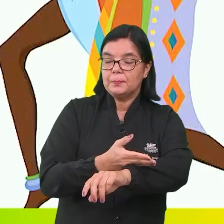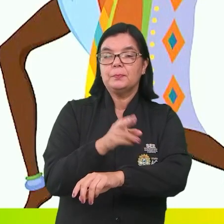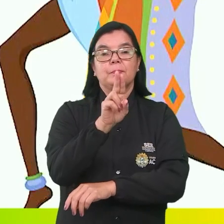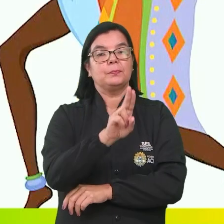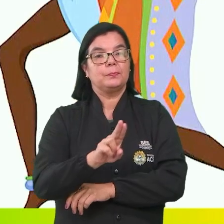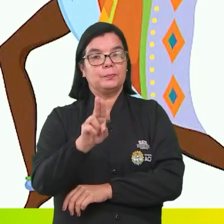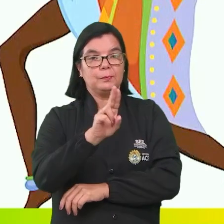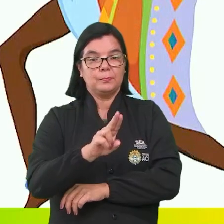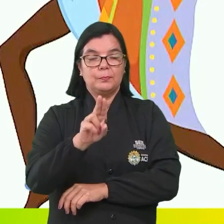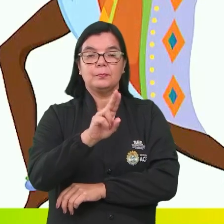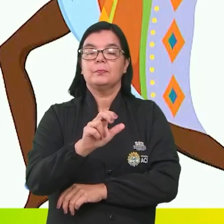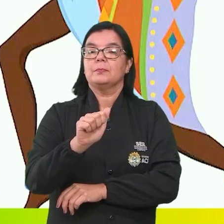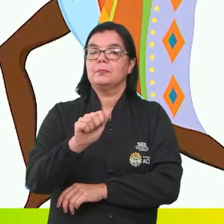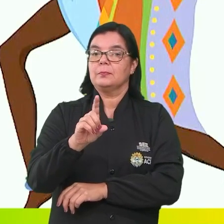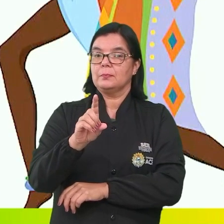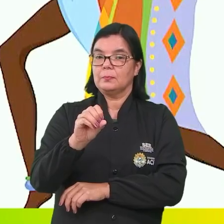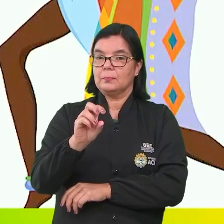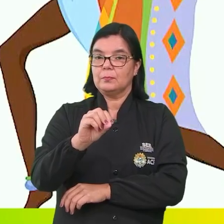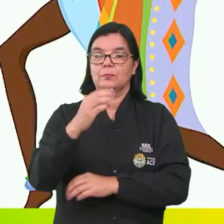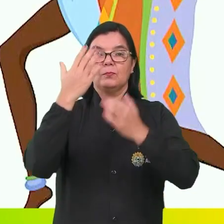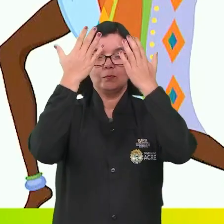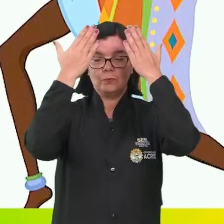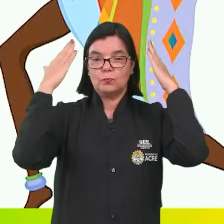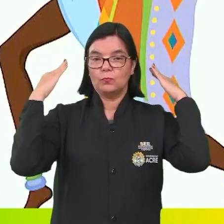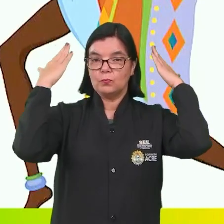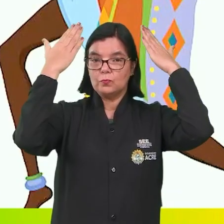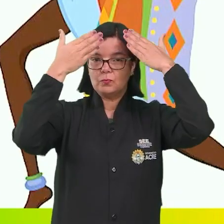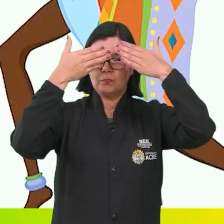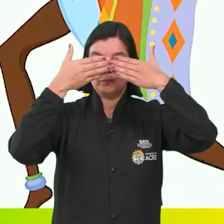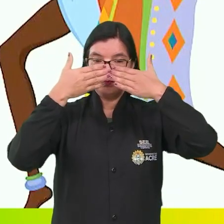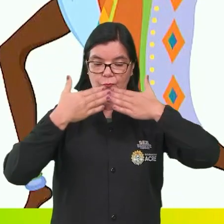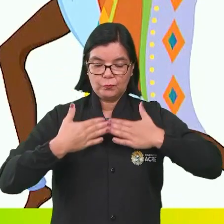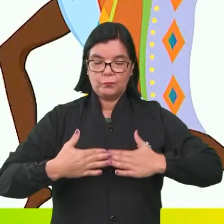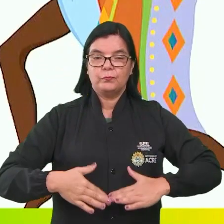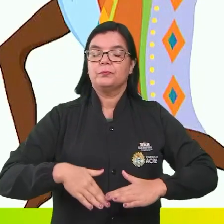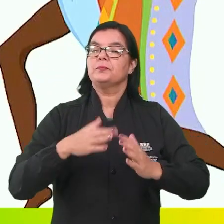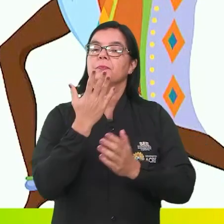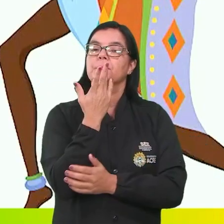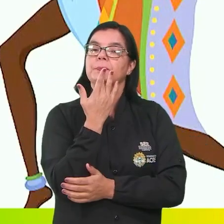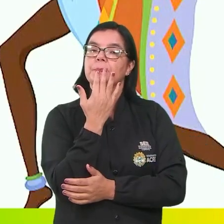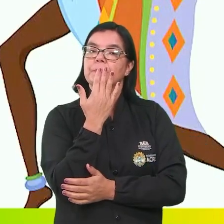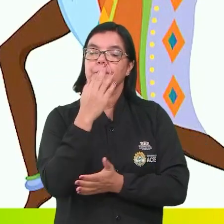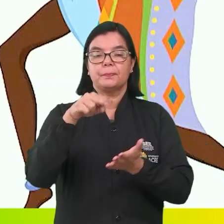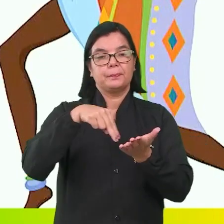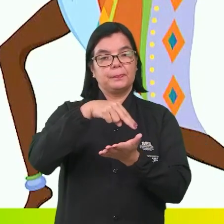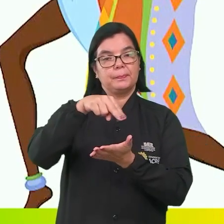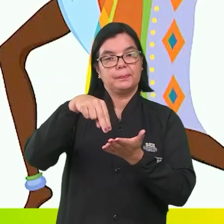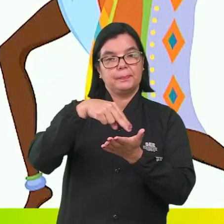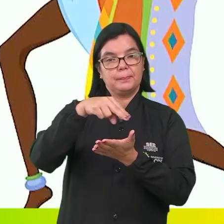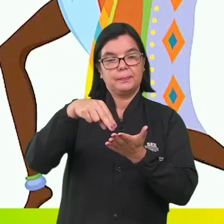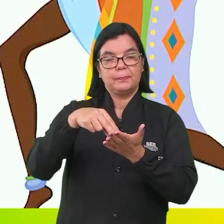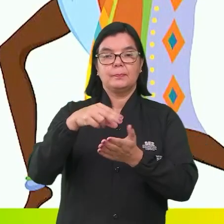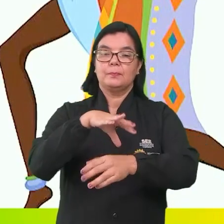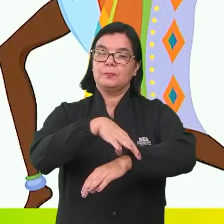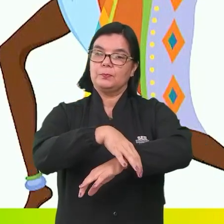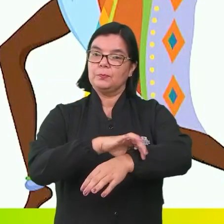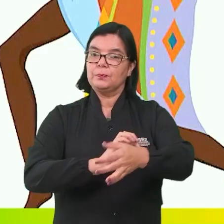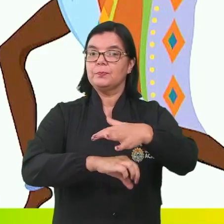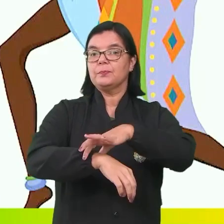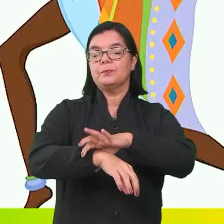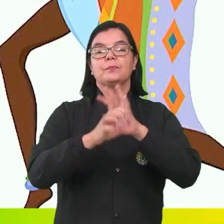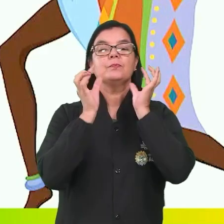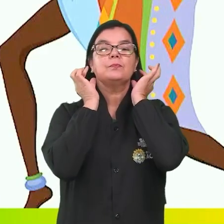como adornos, né, véus coloridos que cobrem todo o corpo. As bailarinas também se cobrem de joias